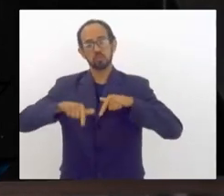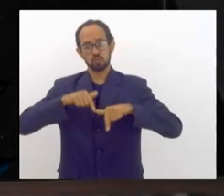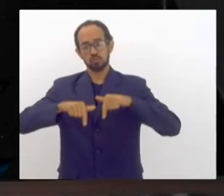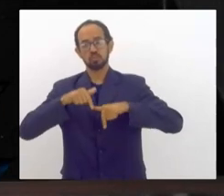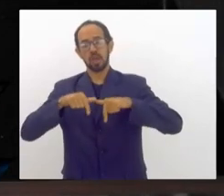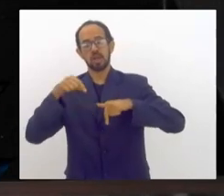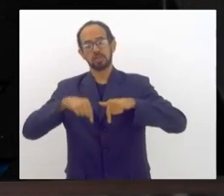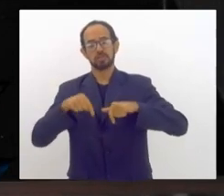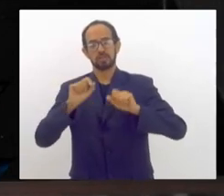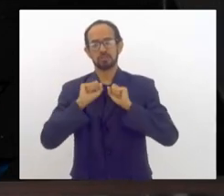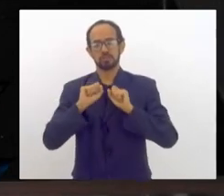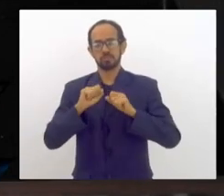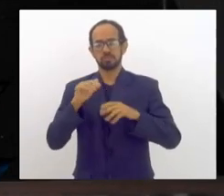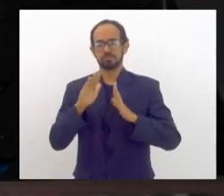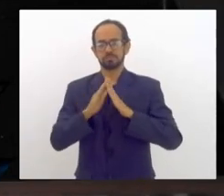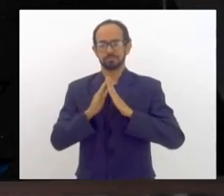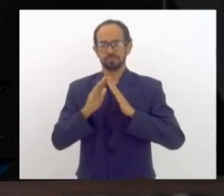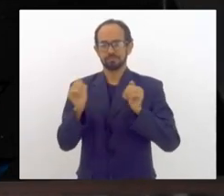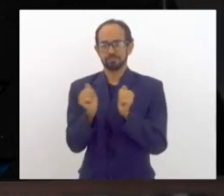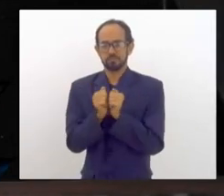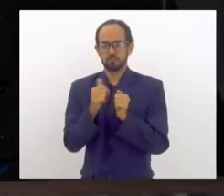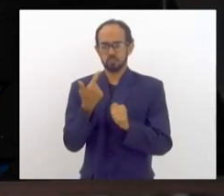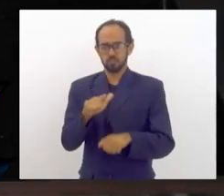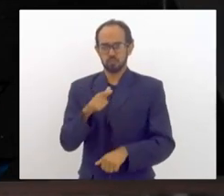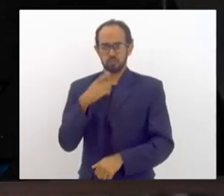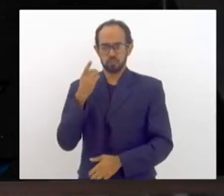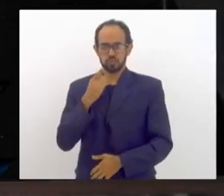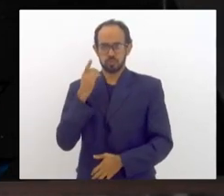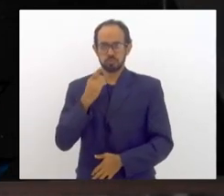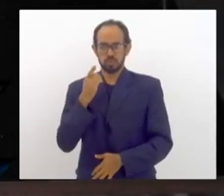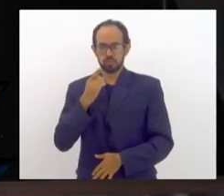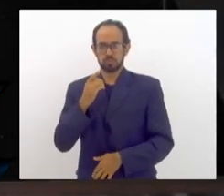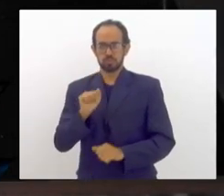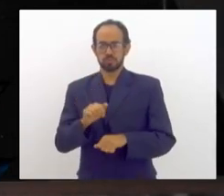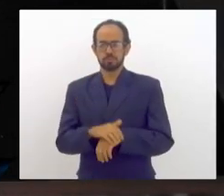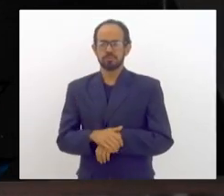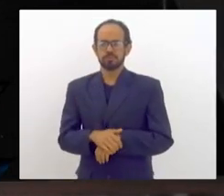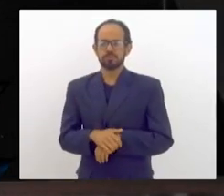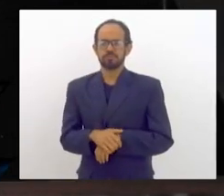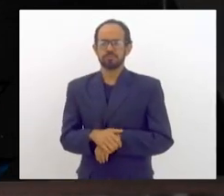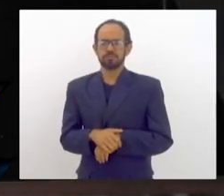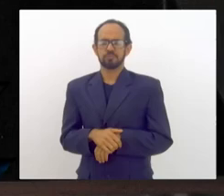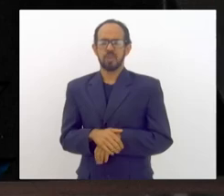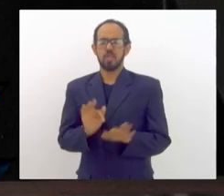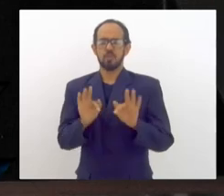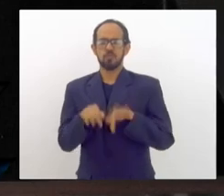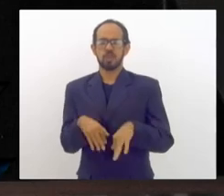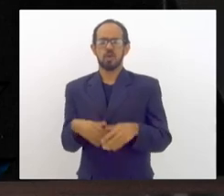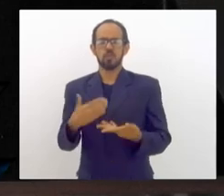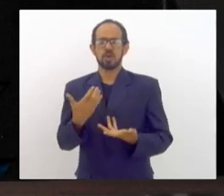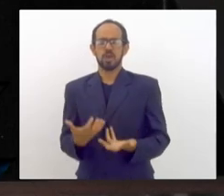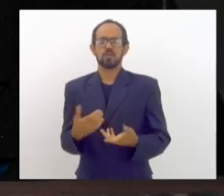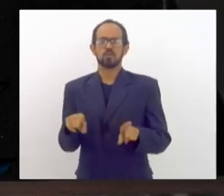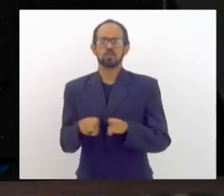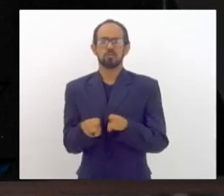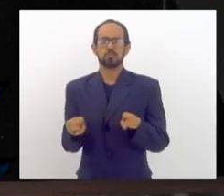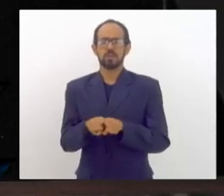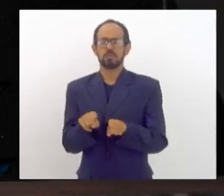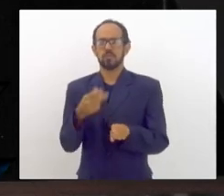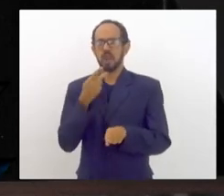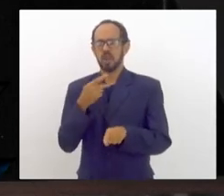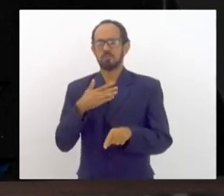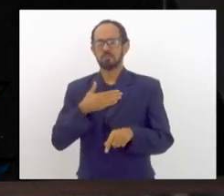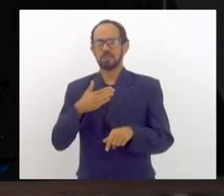na casa, né, em conjunto com os demais colegas e parlamentares. Quero, por último, dizer da minha